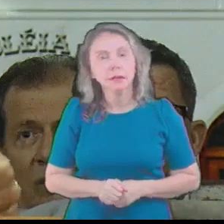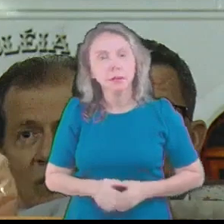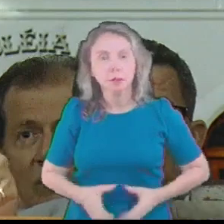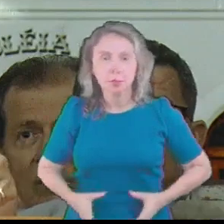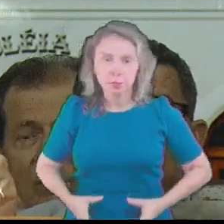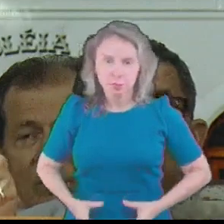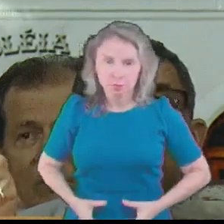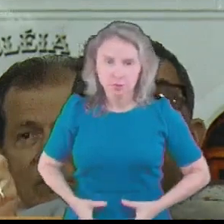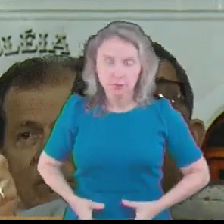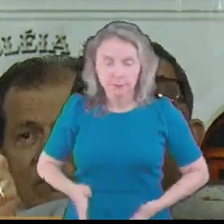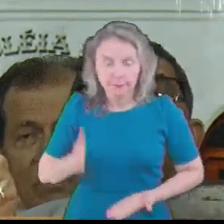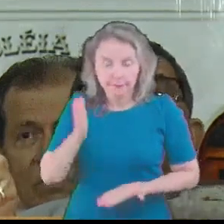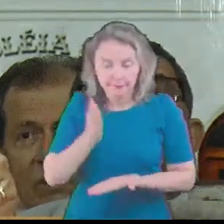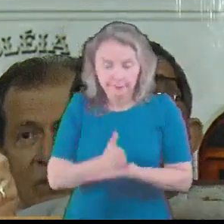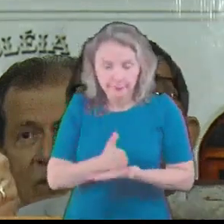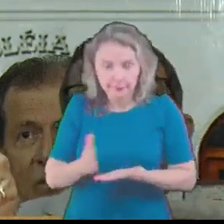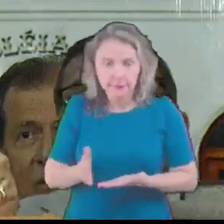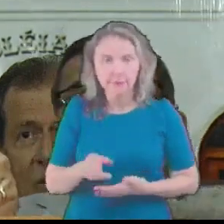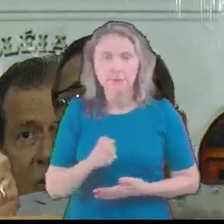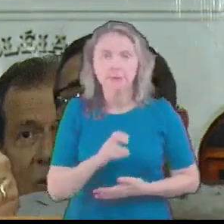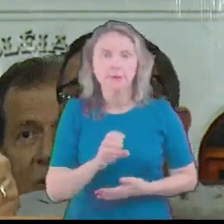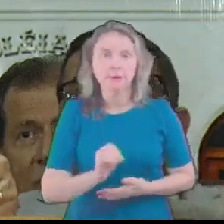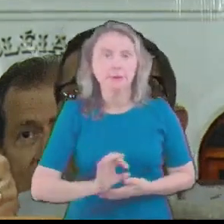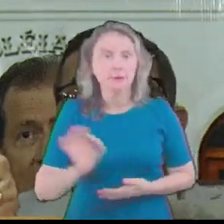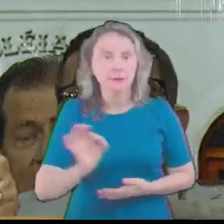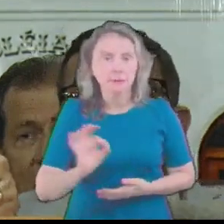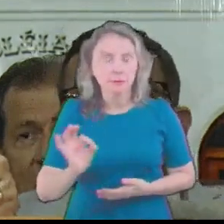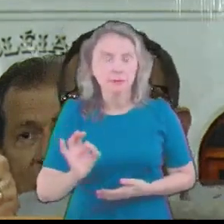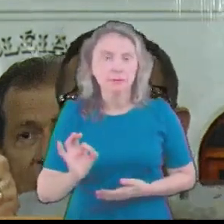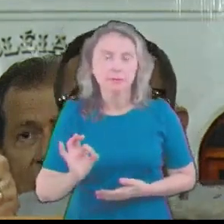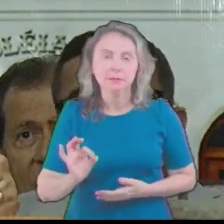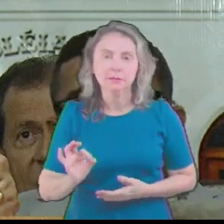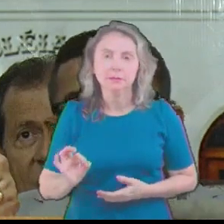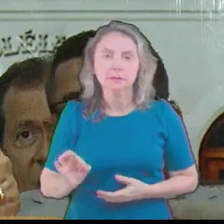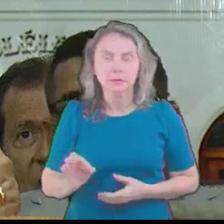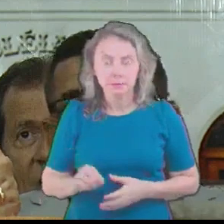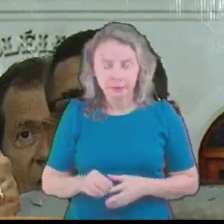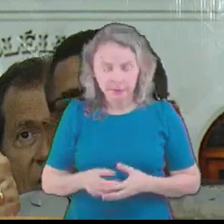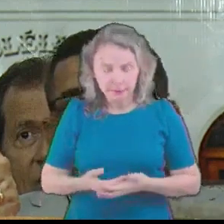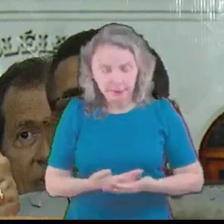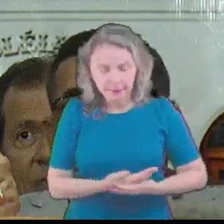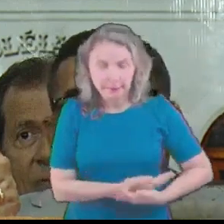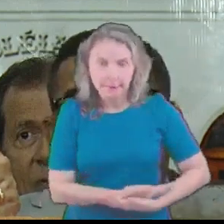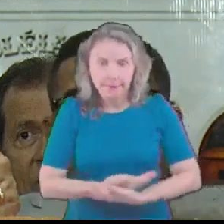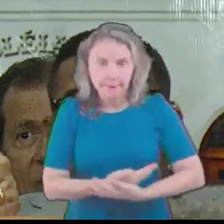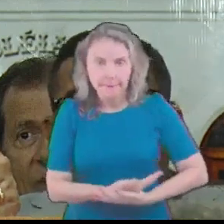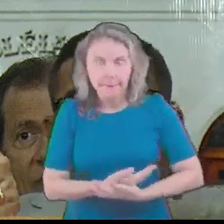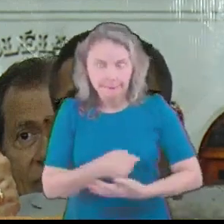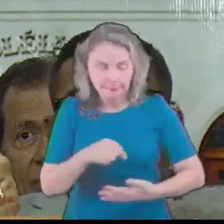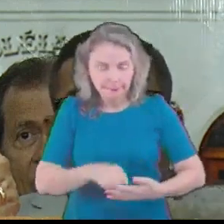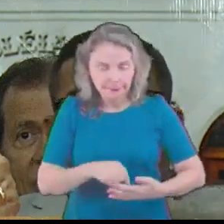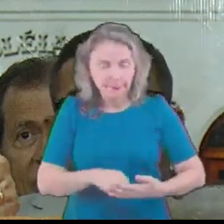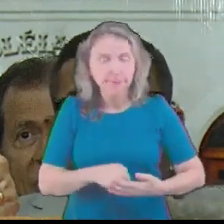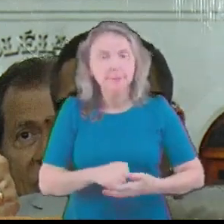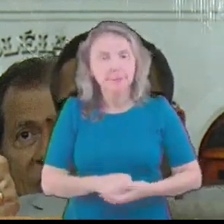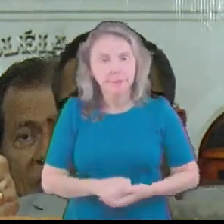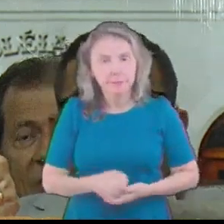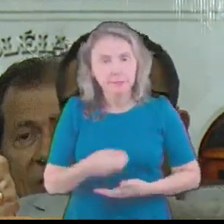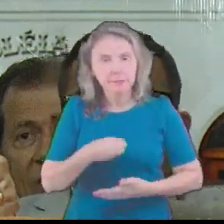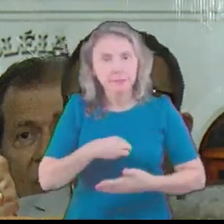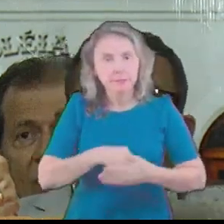criança. E gerou uma criança grande, por demais, por ser metade de útero.